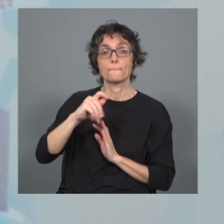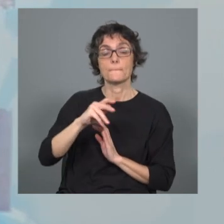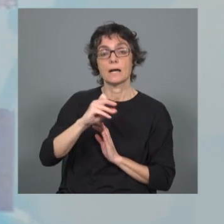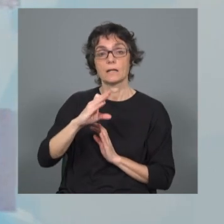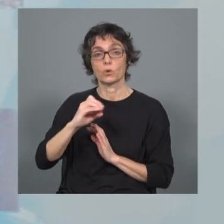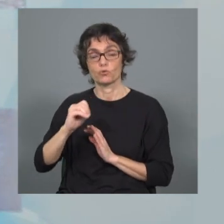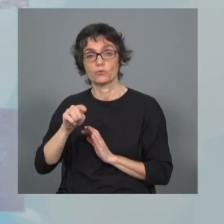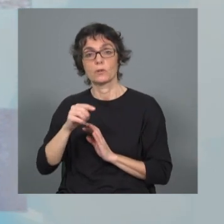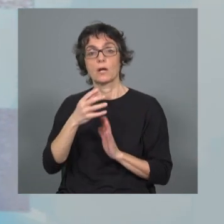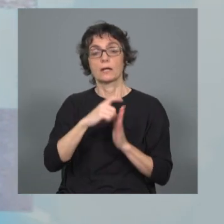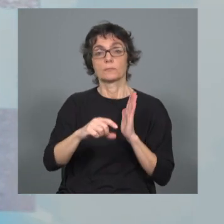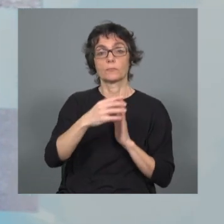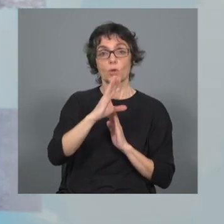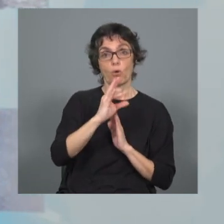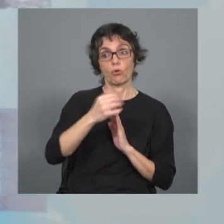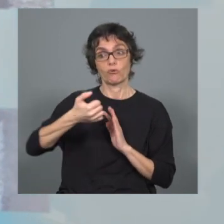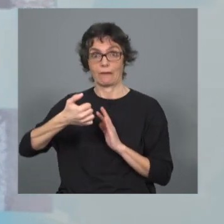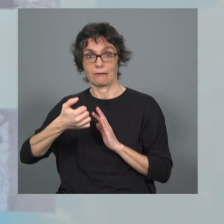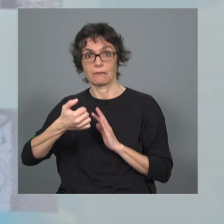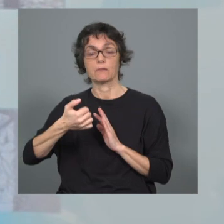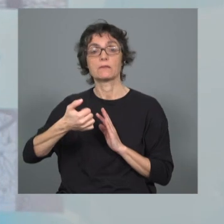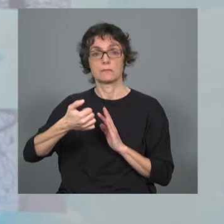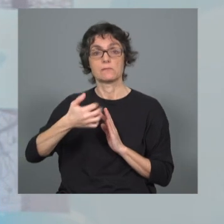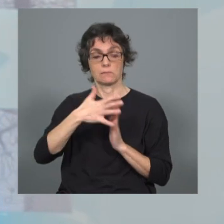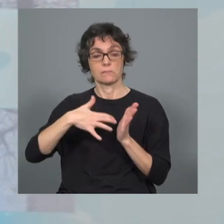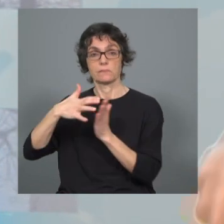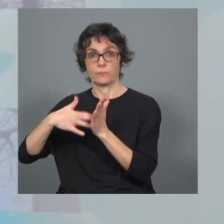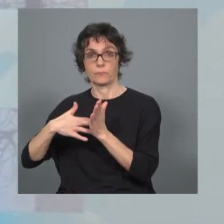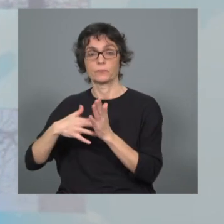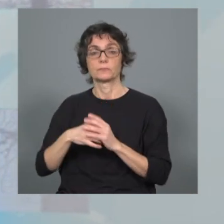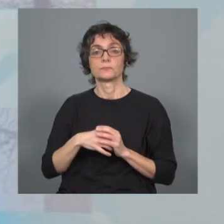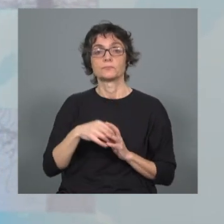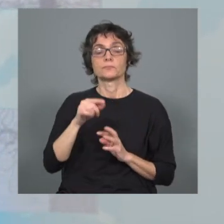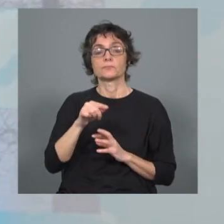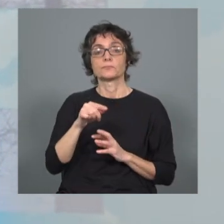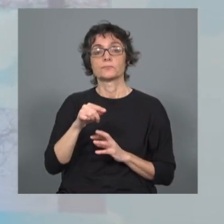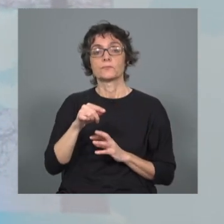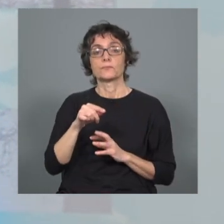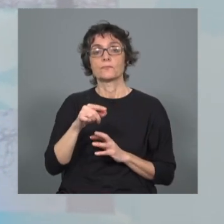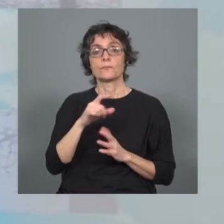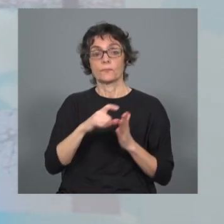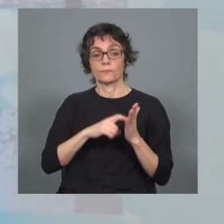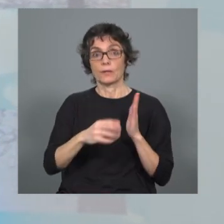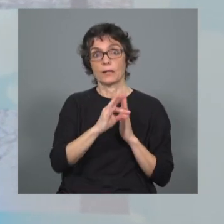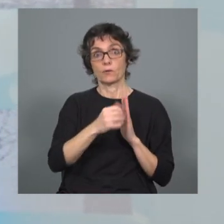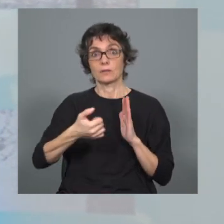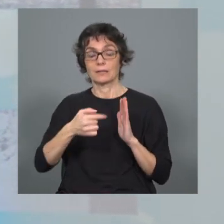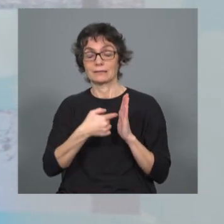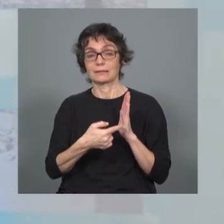é? 14 e 15. 14 e 15, neste texto, de facto, um enredo bastante longo,